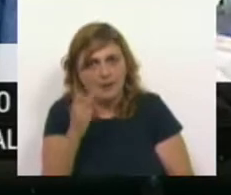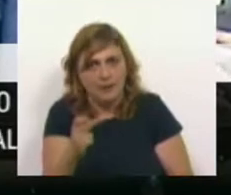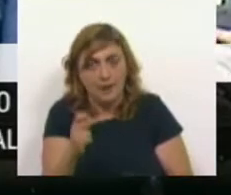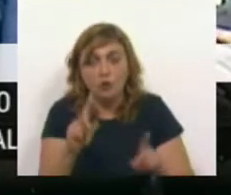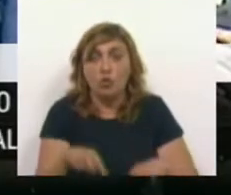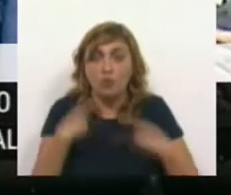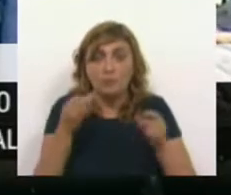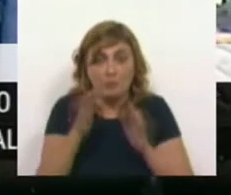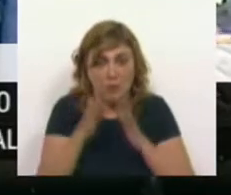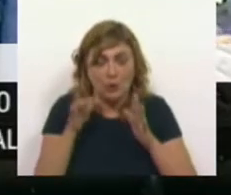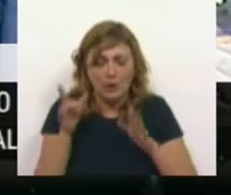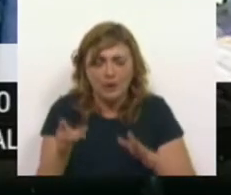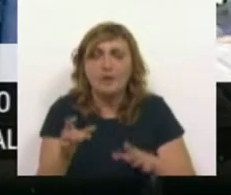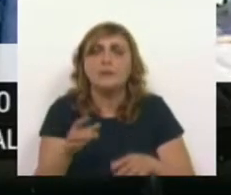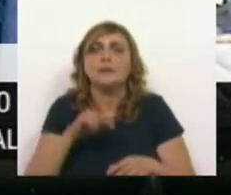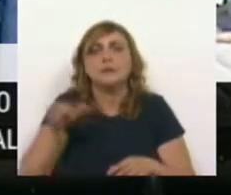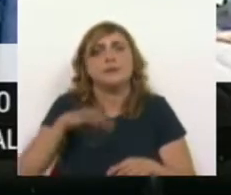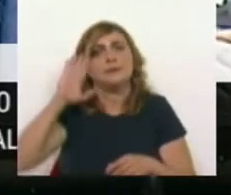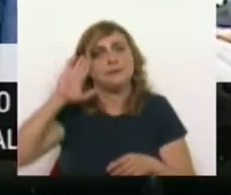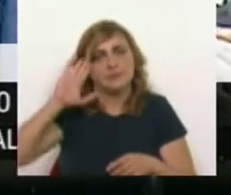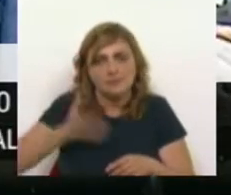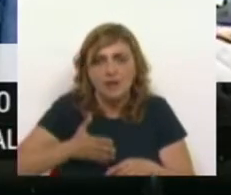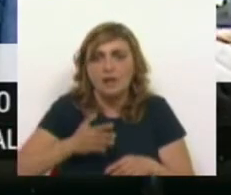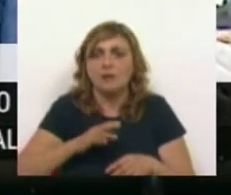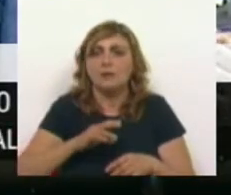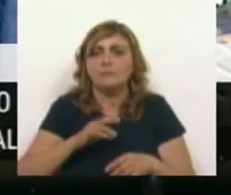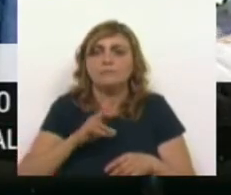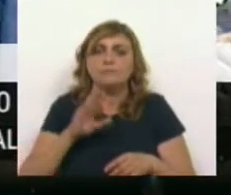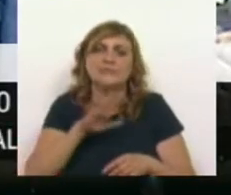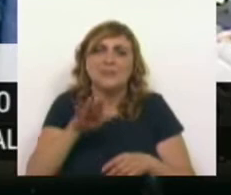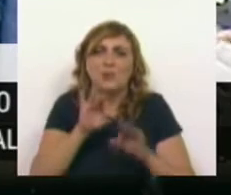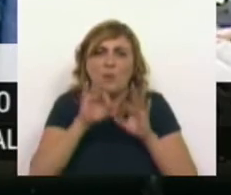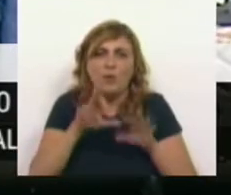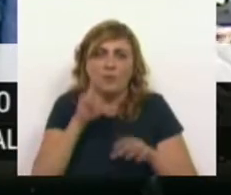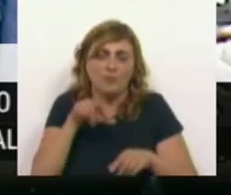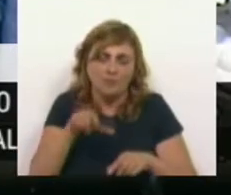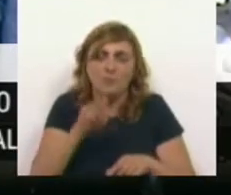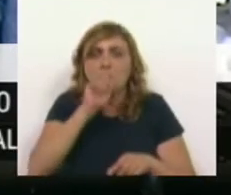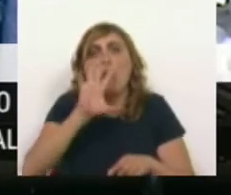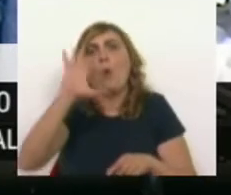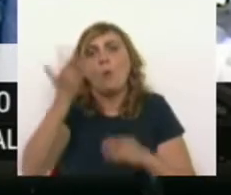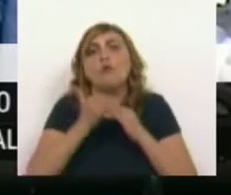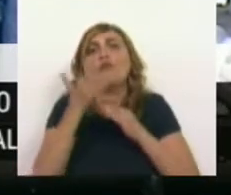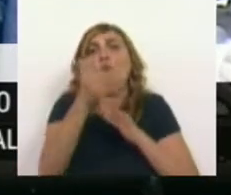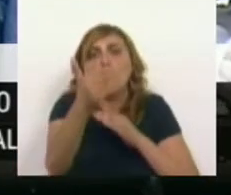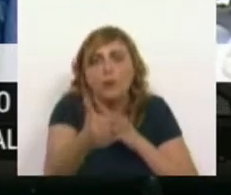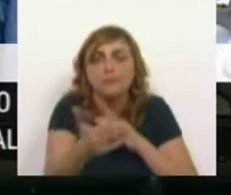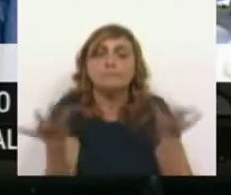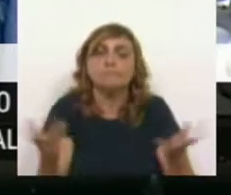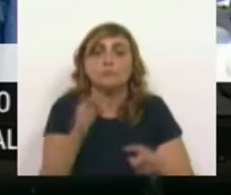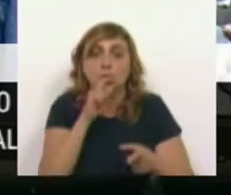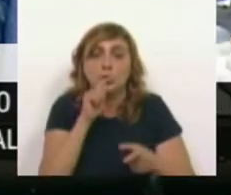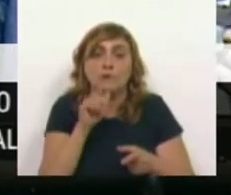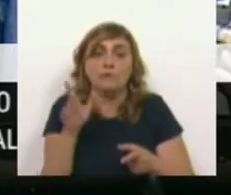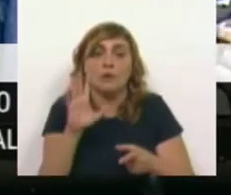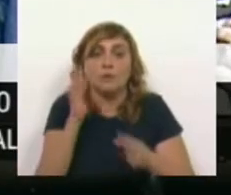de Pedrógão, e sabemos que tragédias destas podem acontecer no futuro, e é provável que